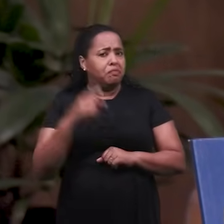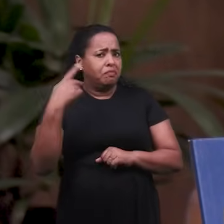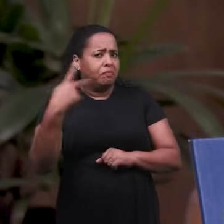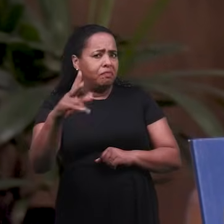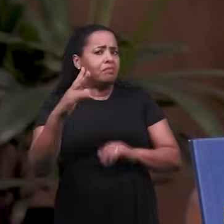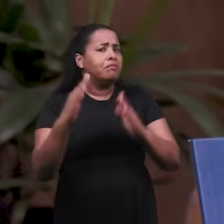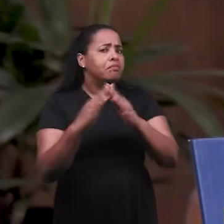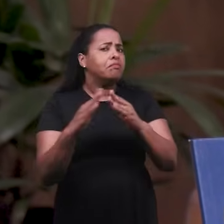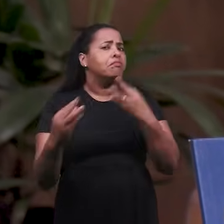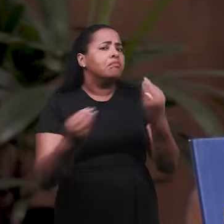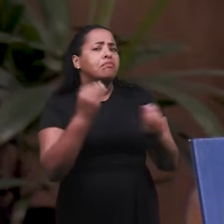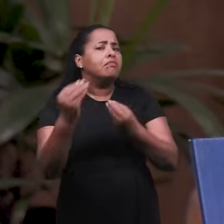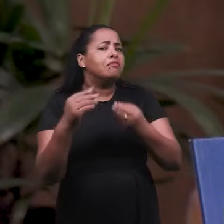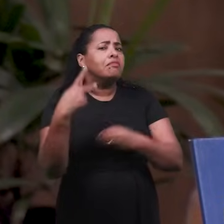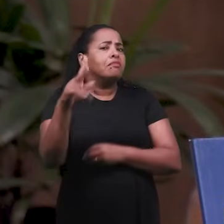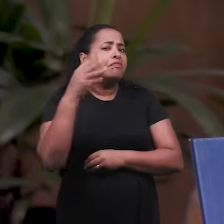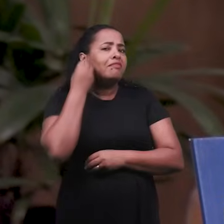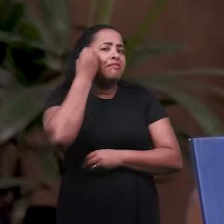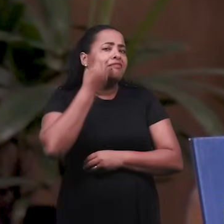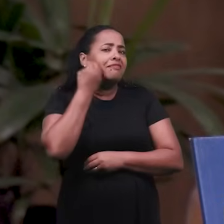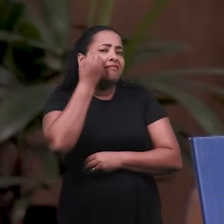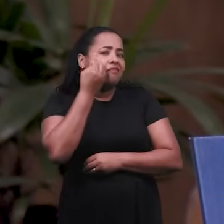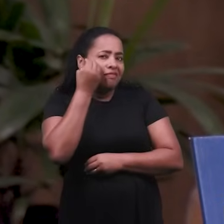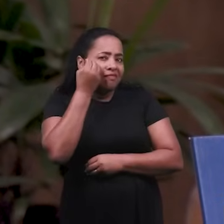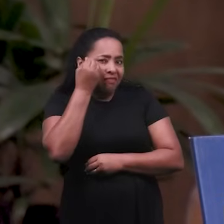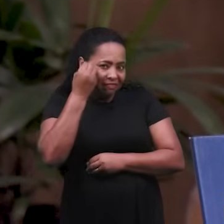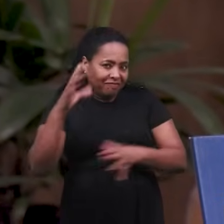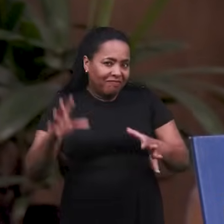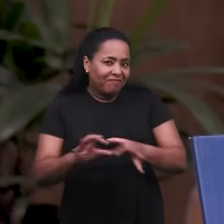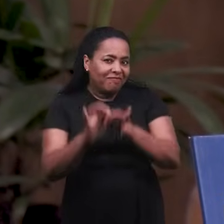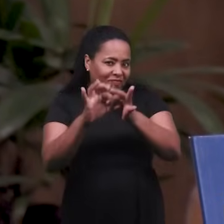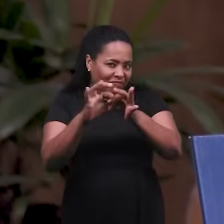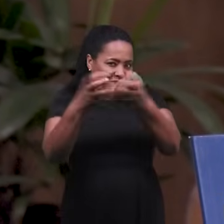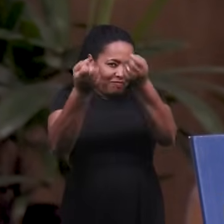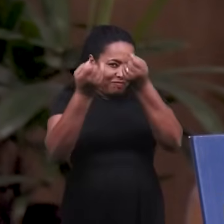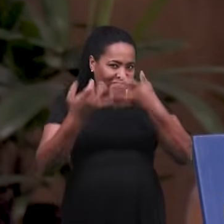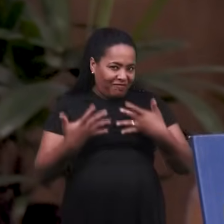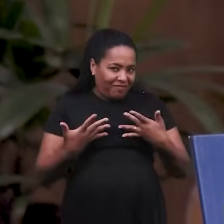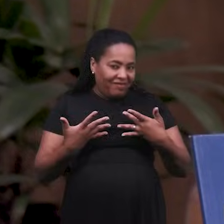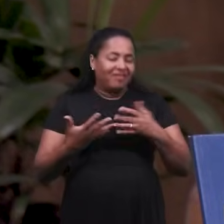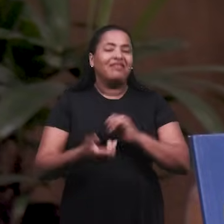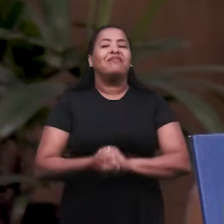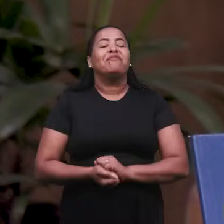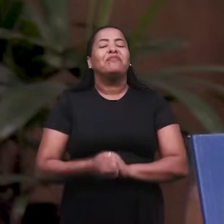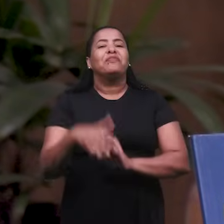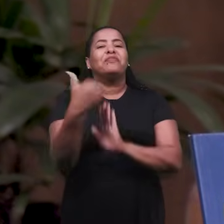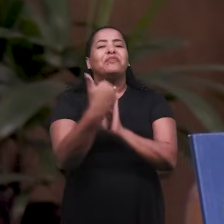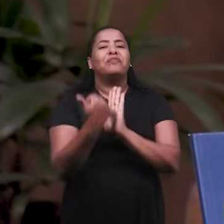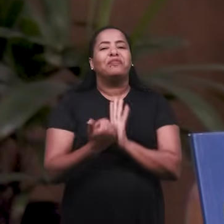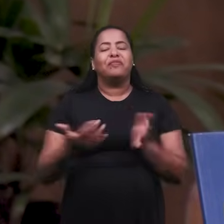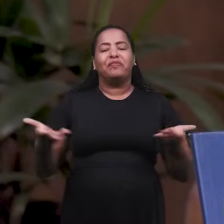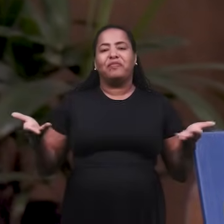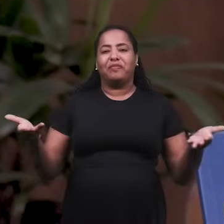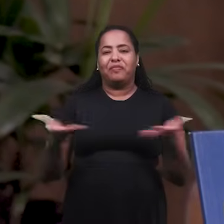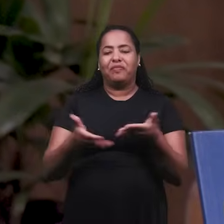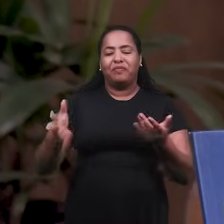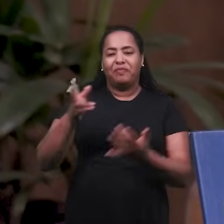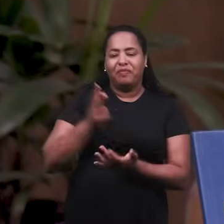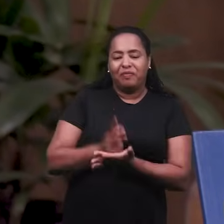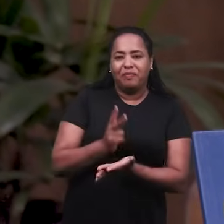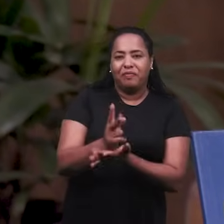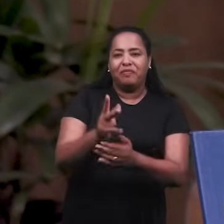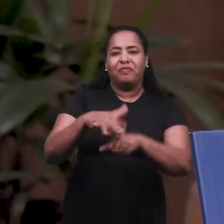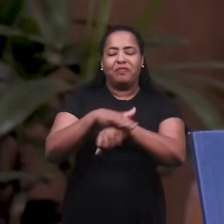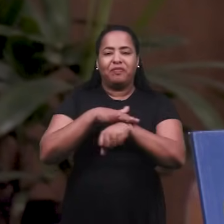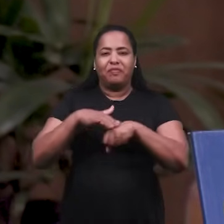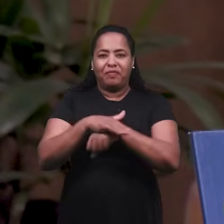na sua casa, como é que essas experiências têm sido consolidadas? Conta para nós. No episódio de hoje nós vamos